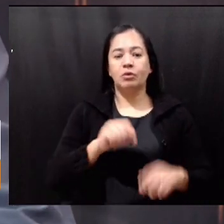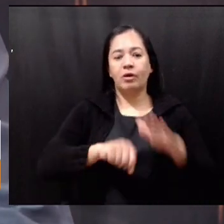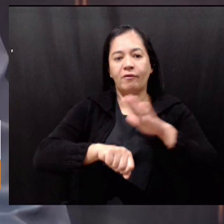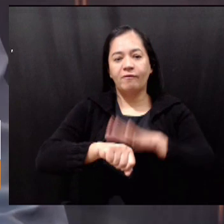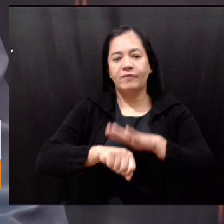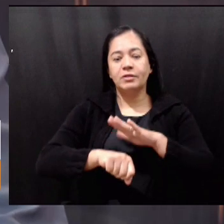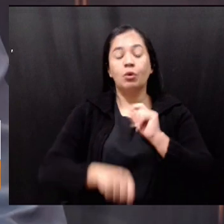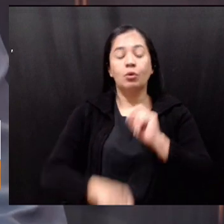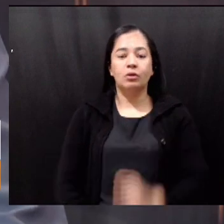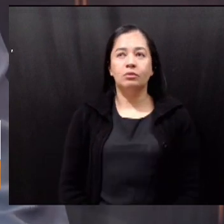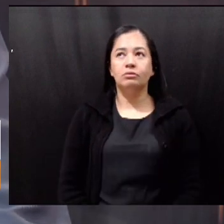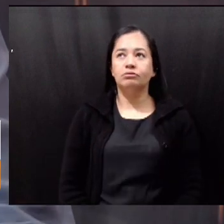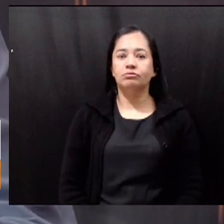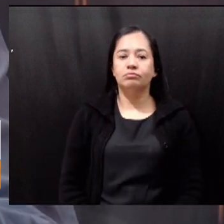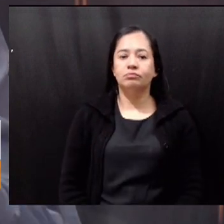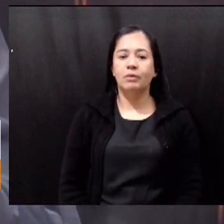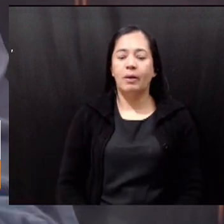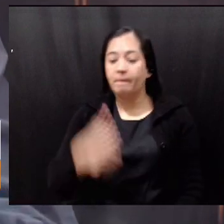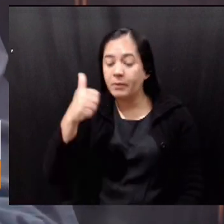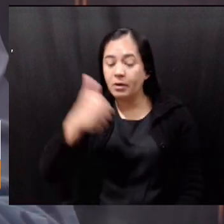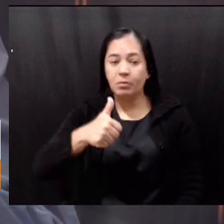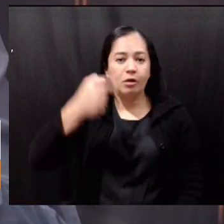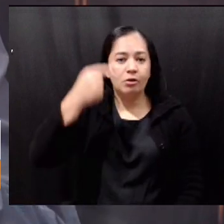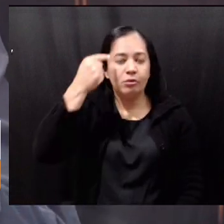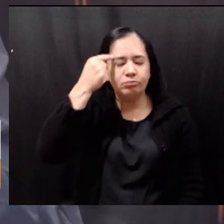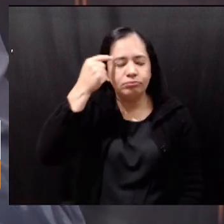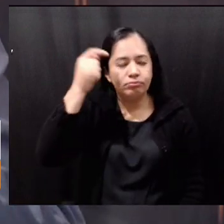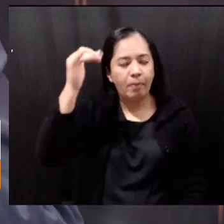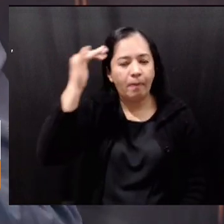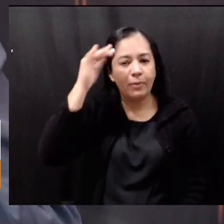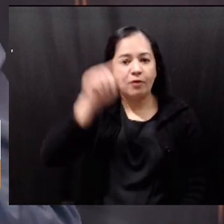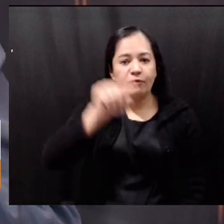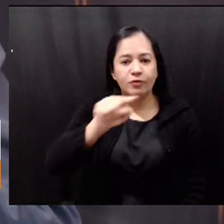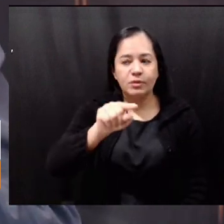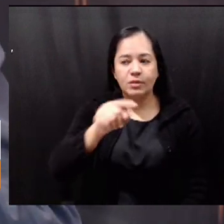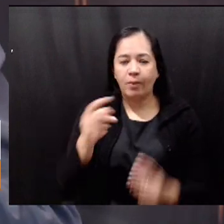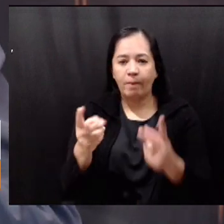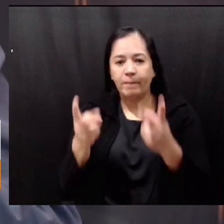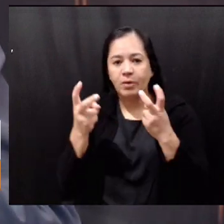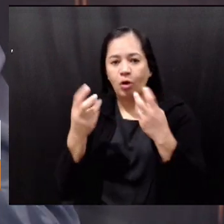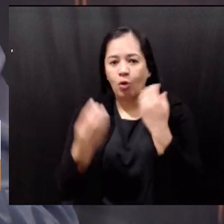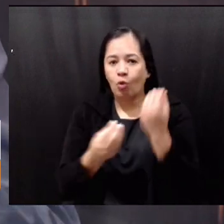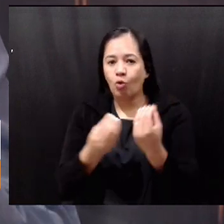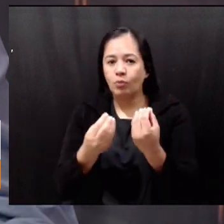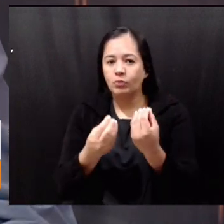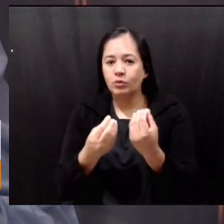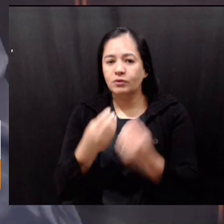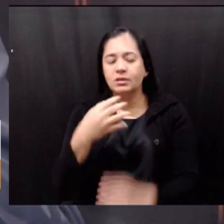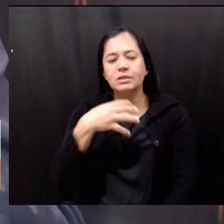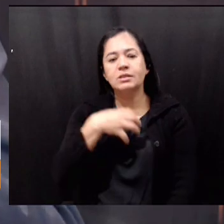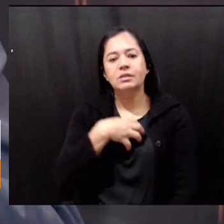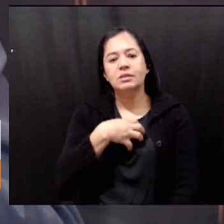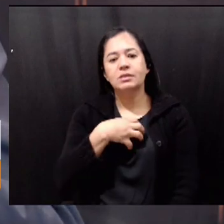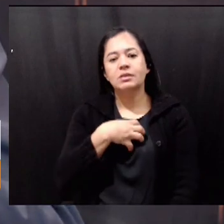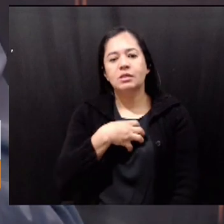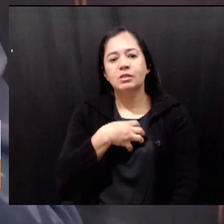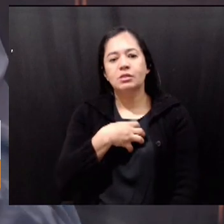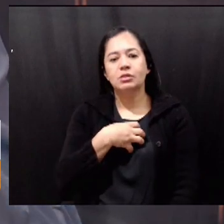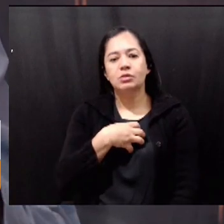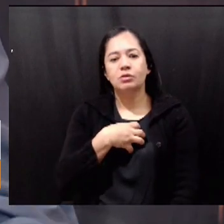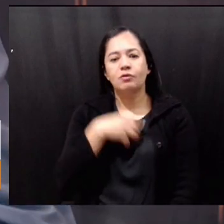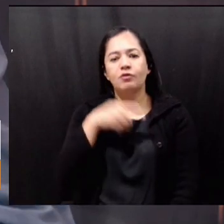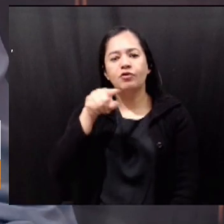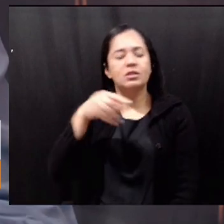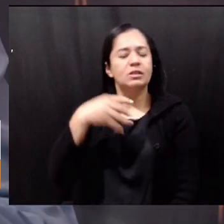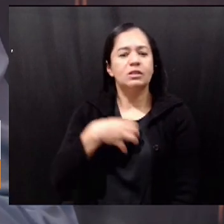o primeiro ponto é você notar como você está se sentindo, né. Então, poxa, está se